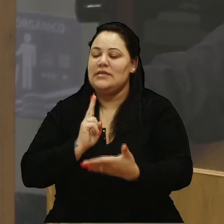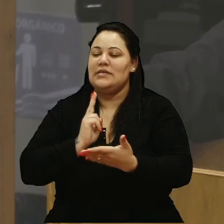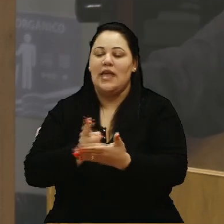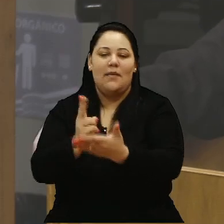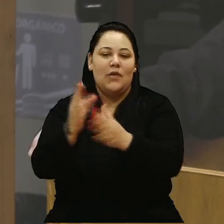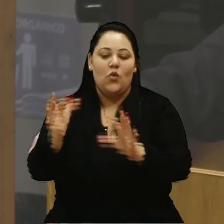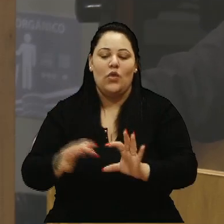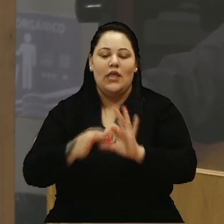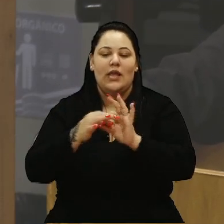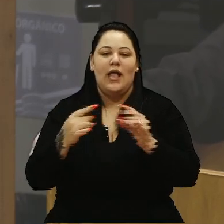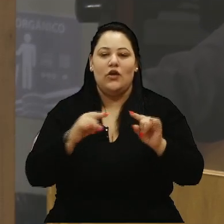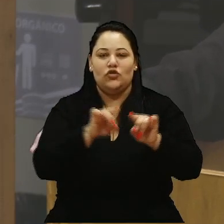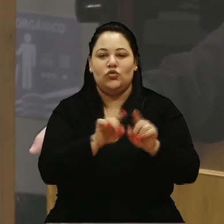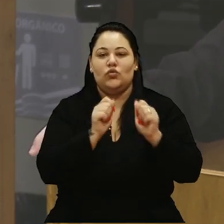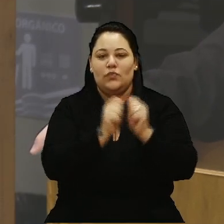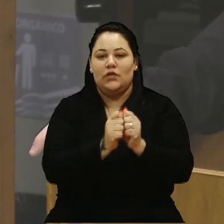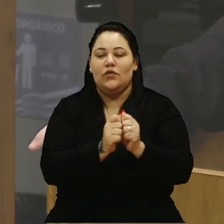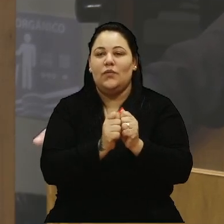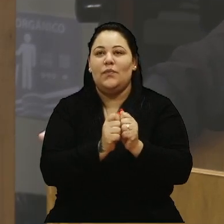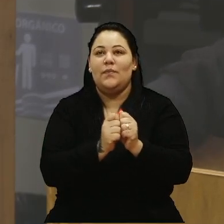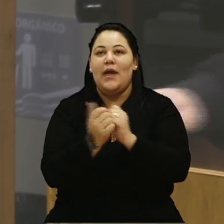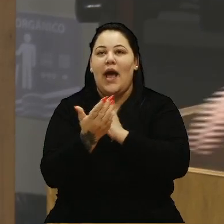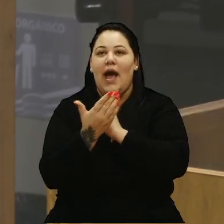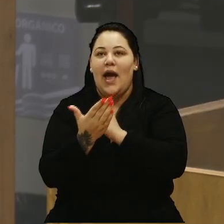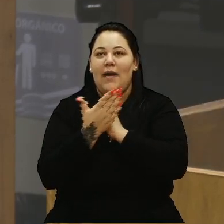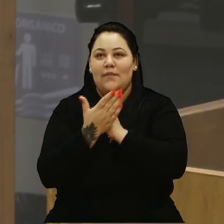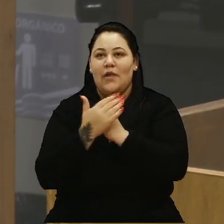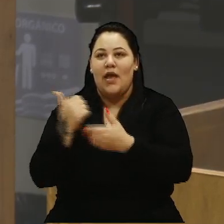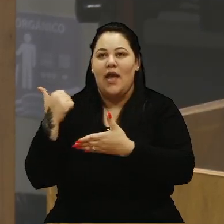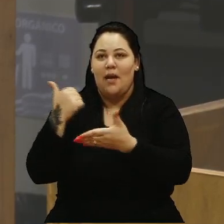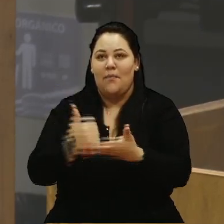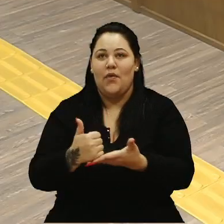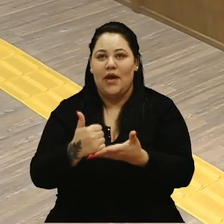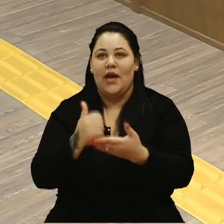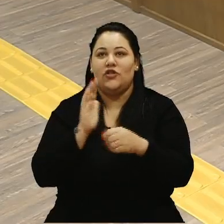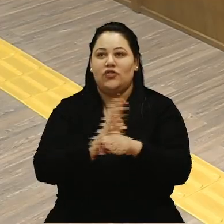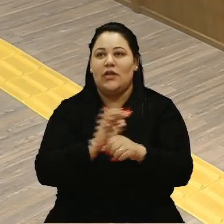nosso lado aí para fazer muita força para ajudar a melhorar essa cidade. Obrigado, Andressa. Obrigado a todos.